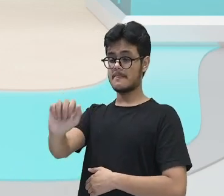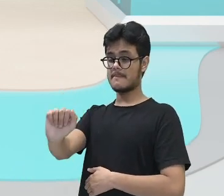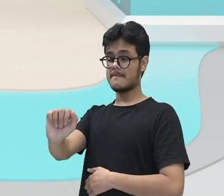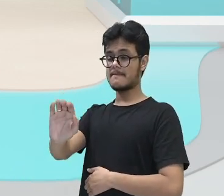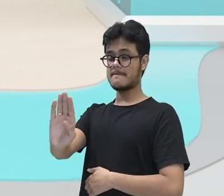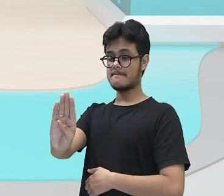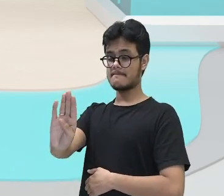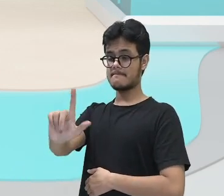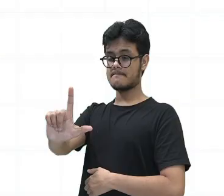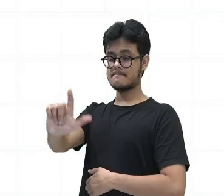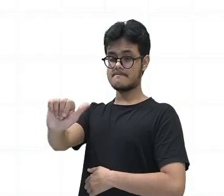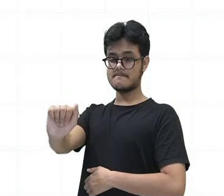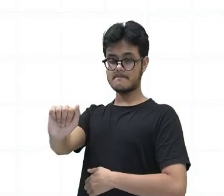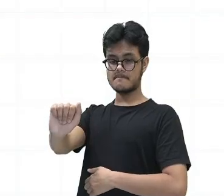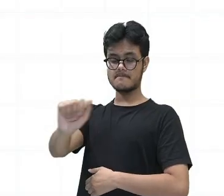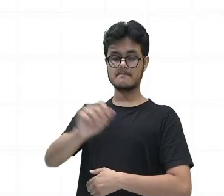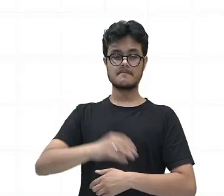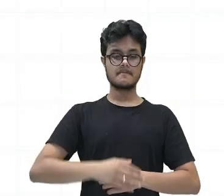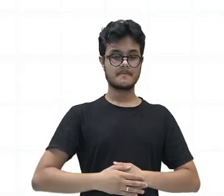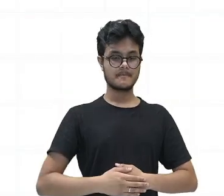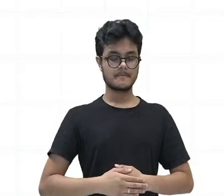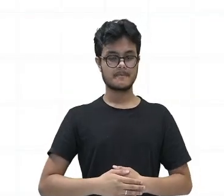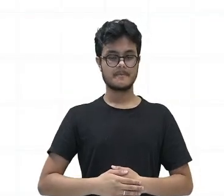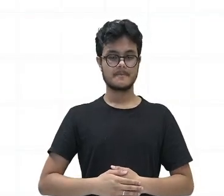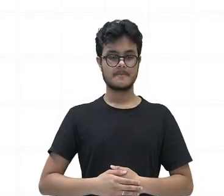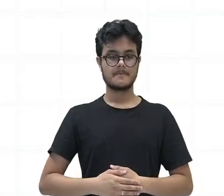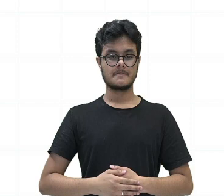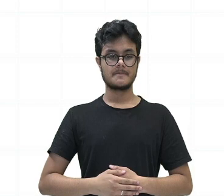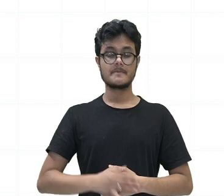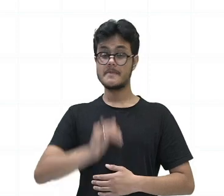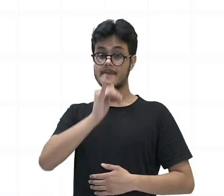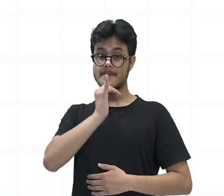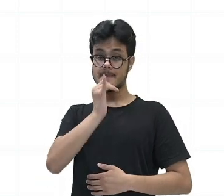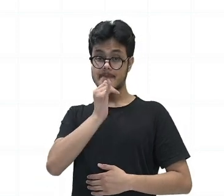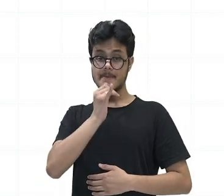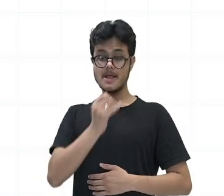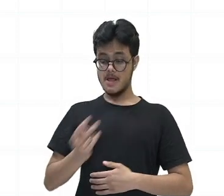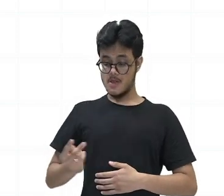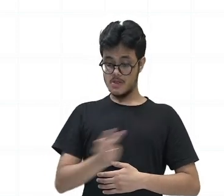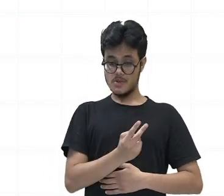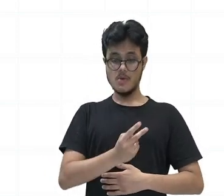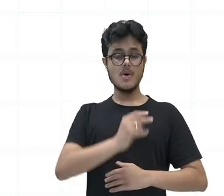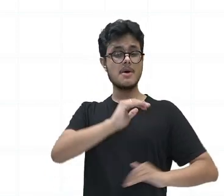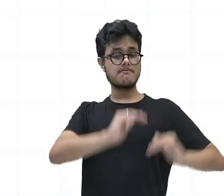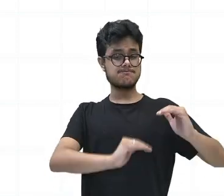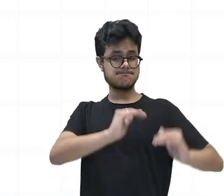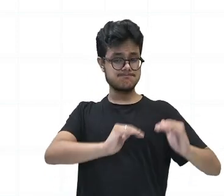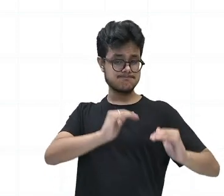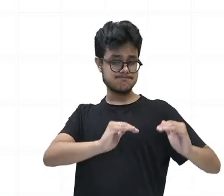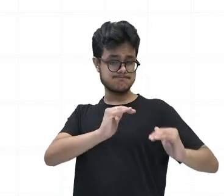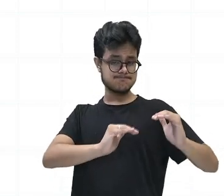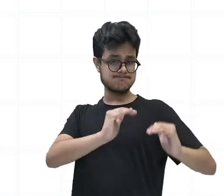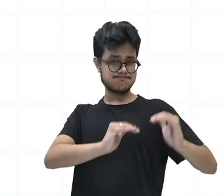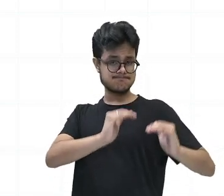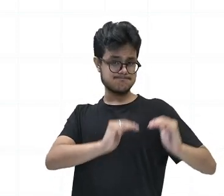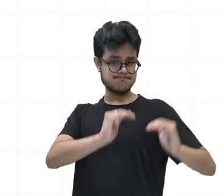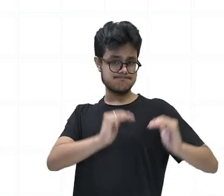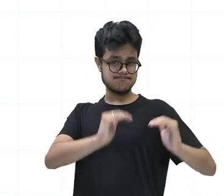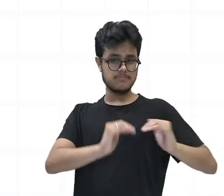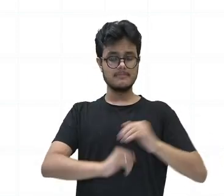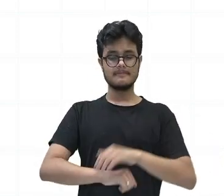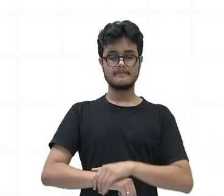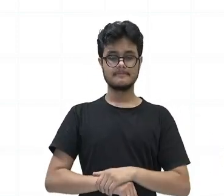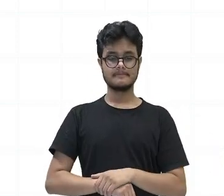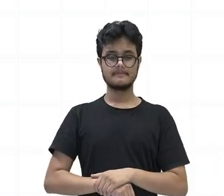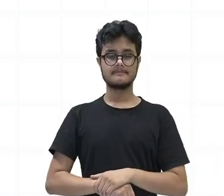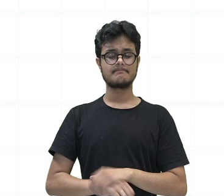vamos ver mais um, a tabla. Então o que é a tabla? Um par de trombones, né, de tambores, desculpe, um par